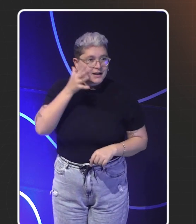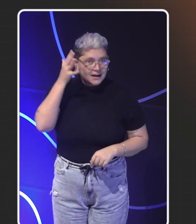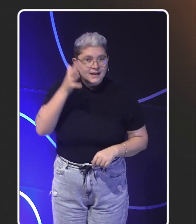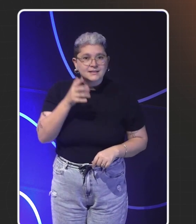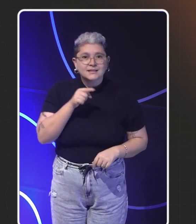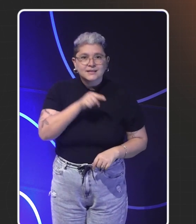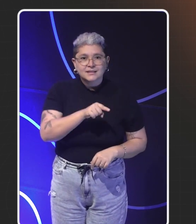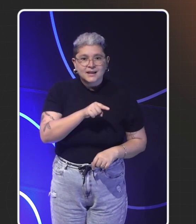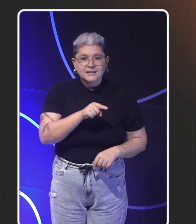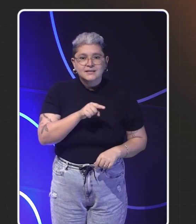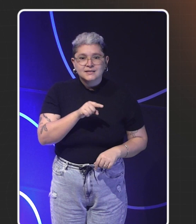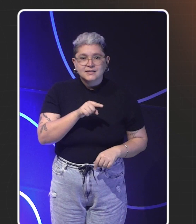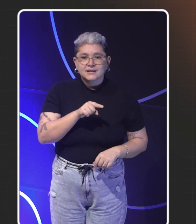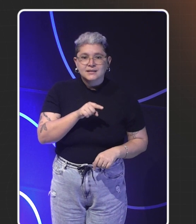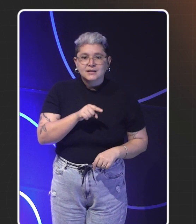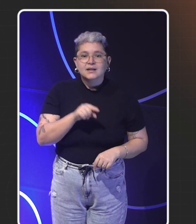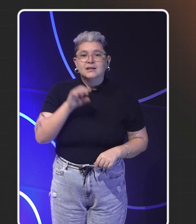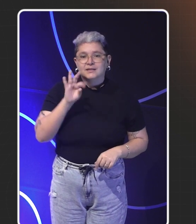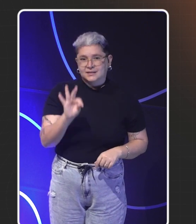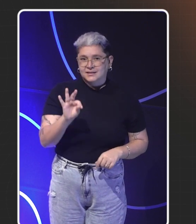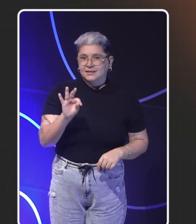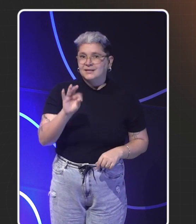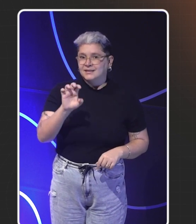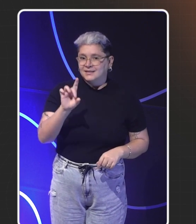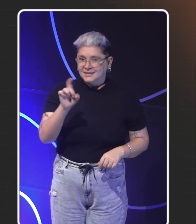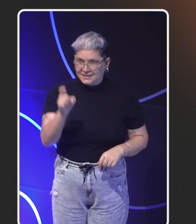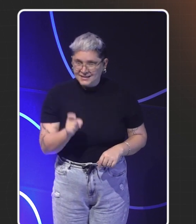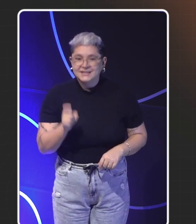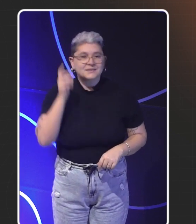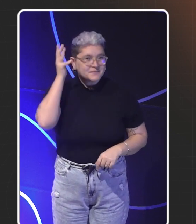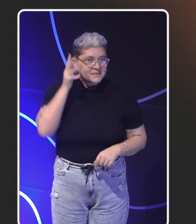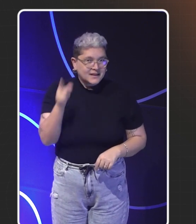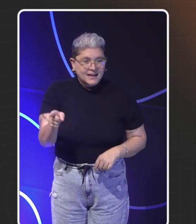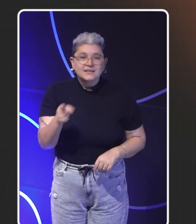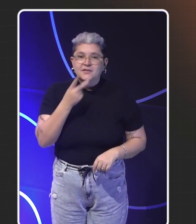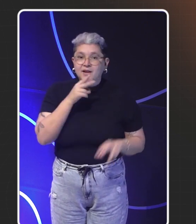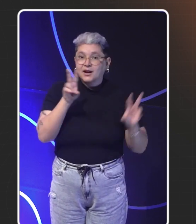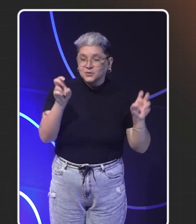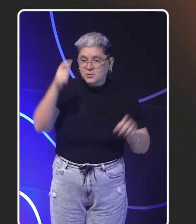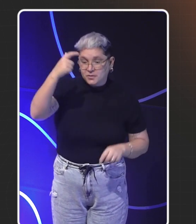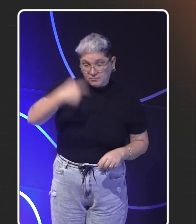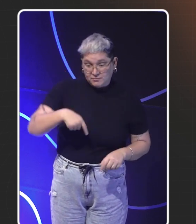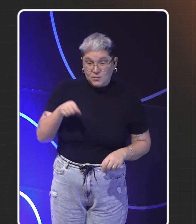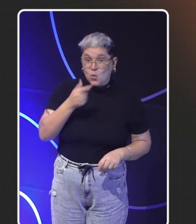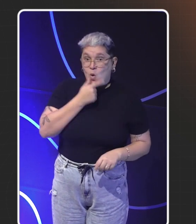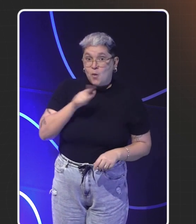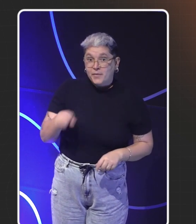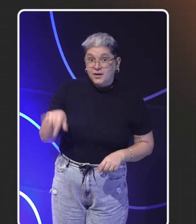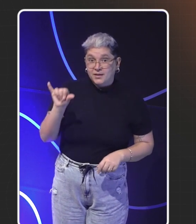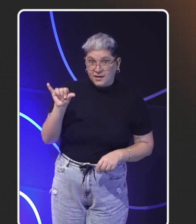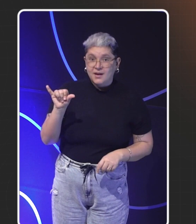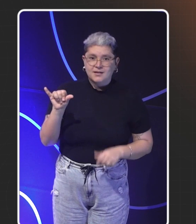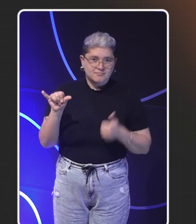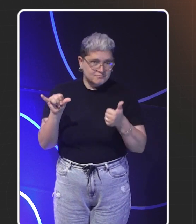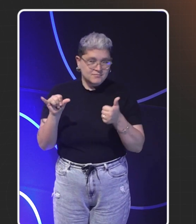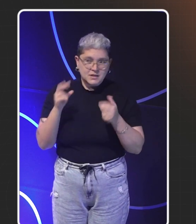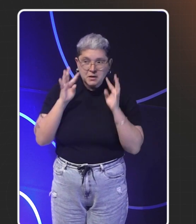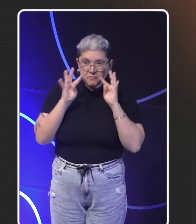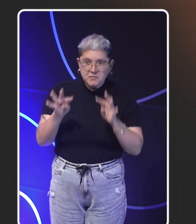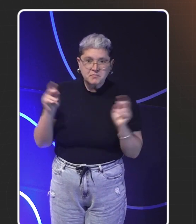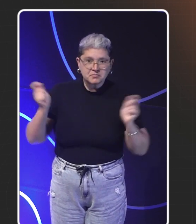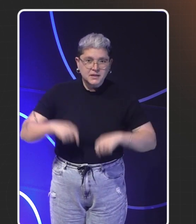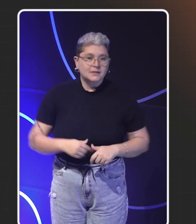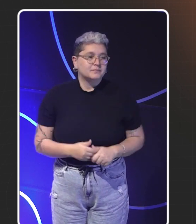TEDx e dessa descoberta dele, e se entendendo também como um homem gay e tal, e é bem, bem bonito de ver.